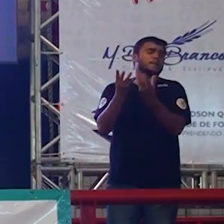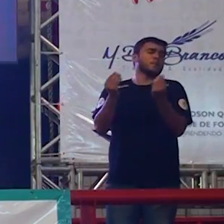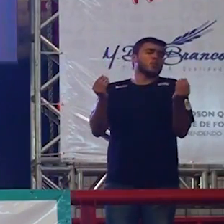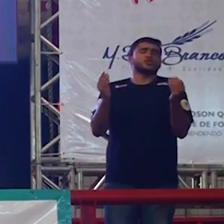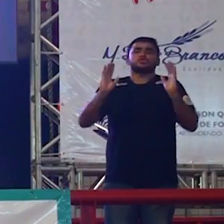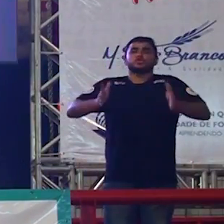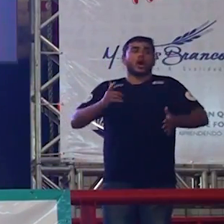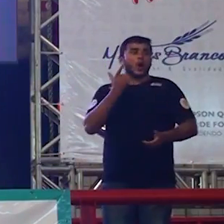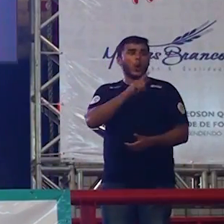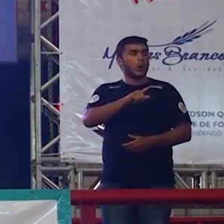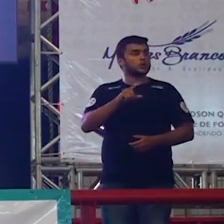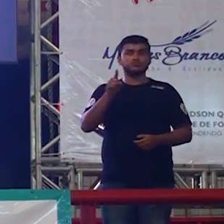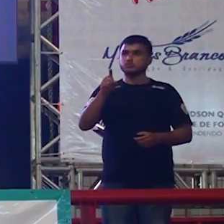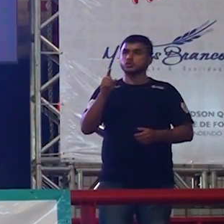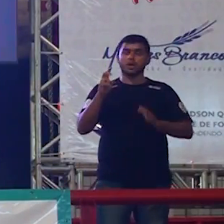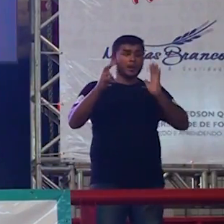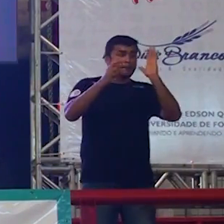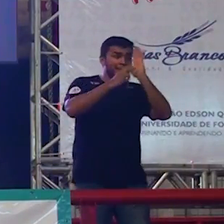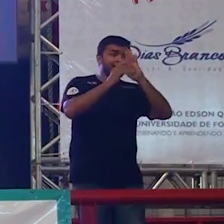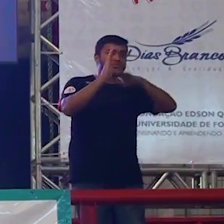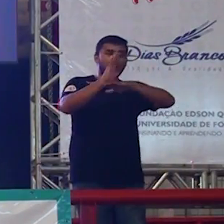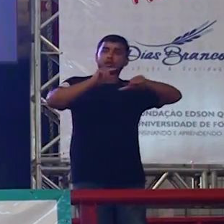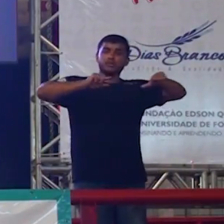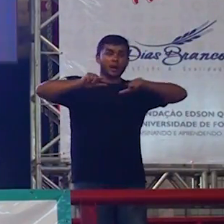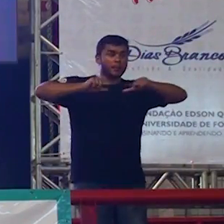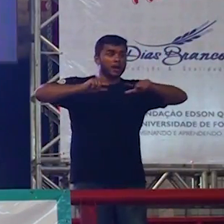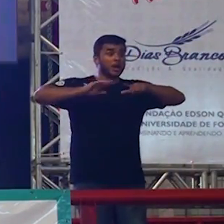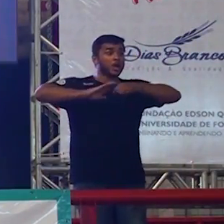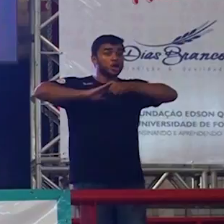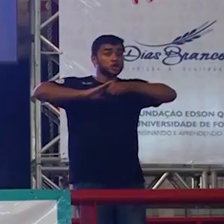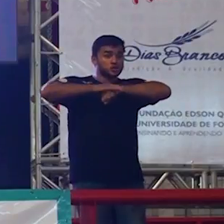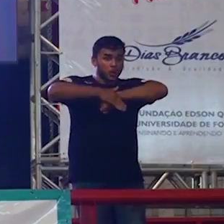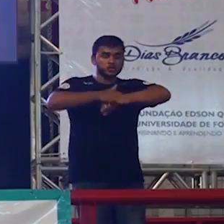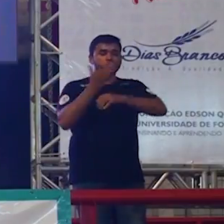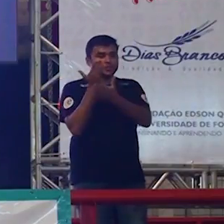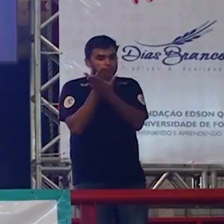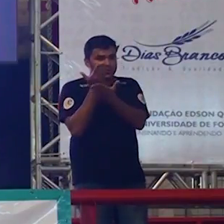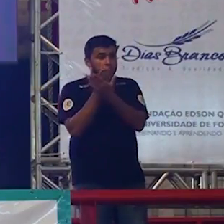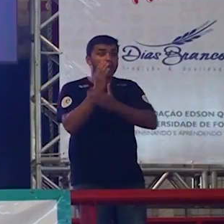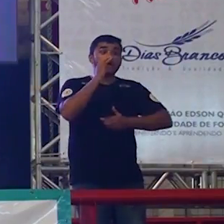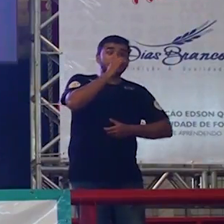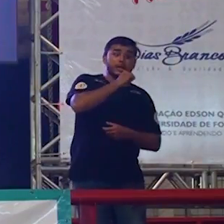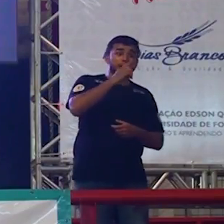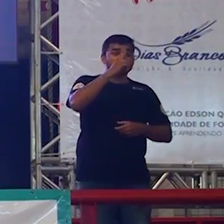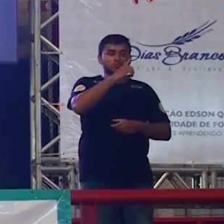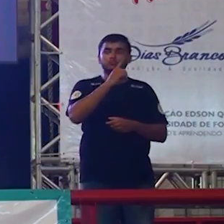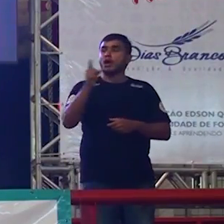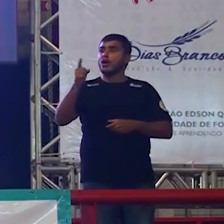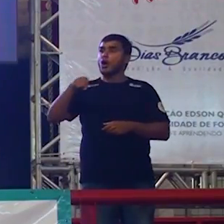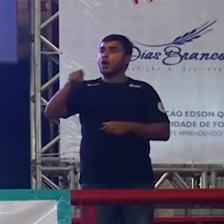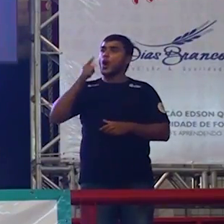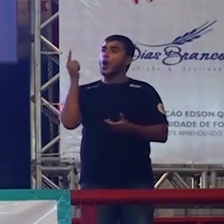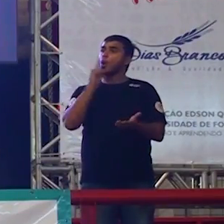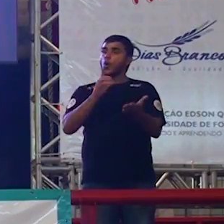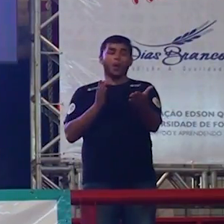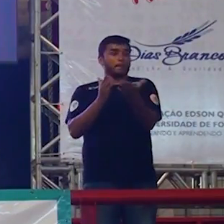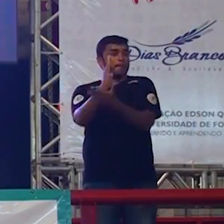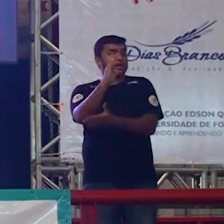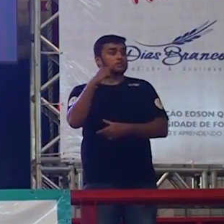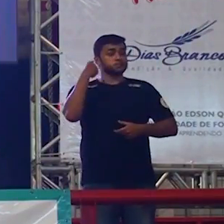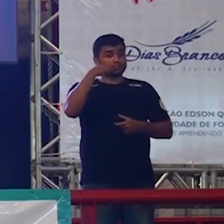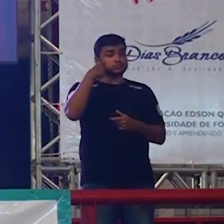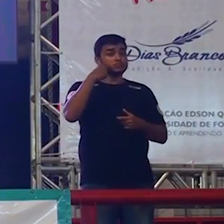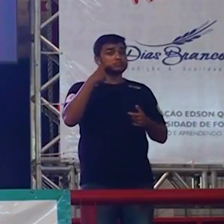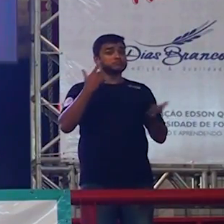pessoas que estudavam somente à noite, sábado e domingo, e passaram até em direito, que é um curso